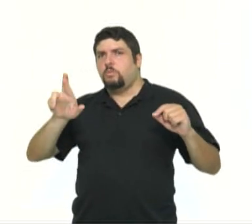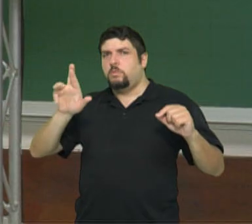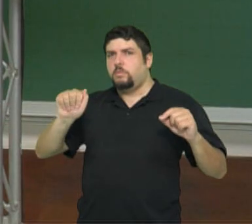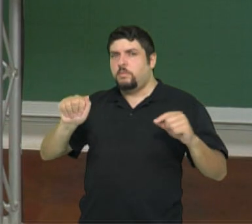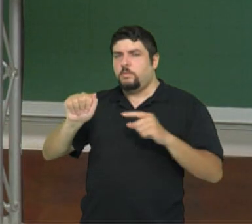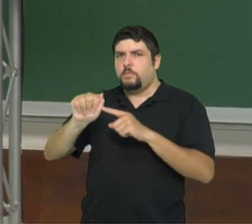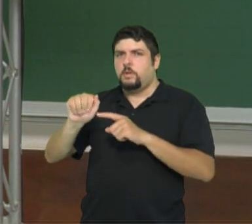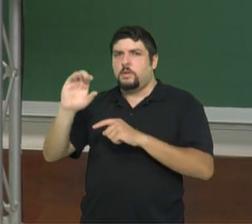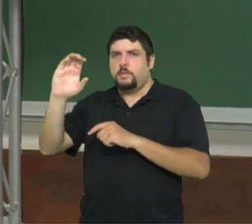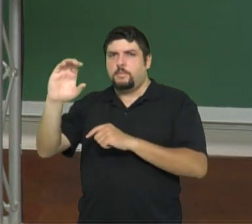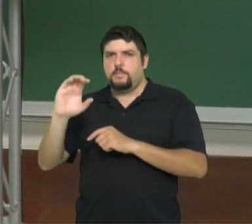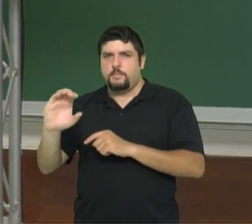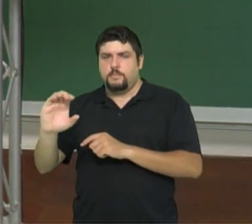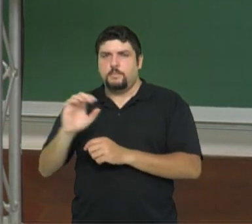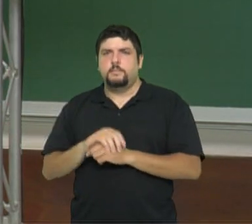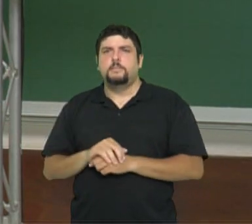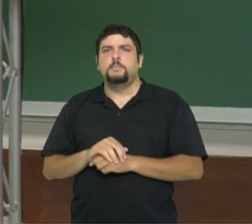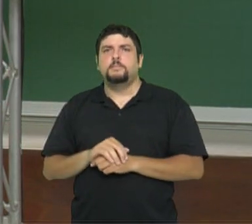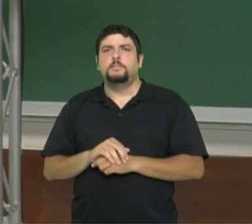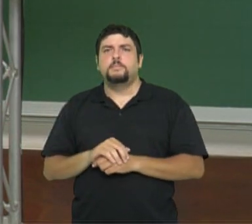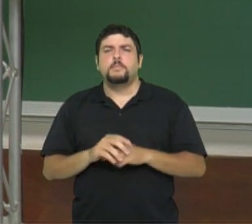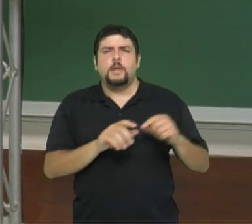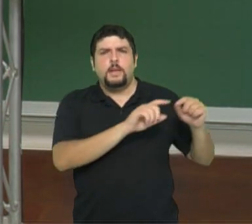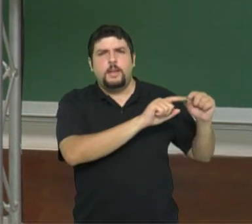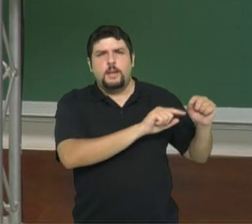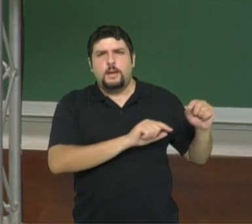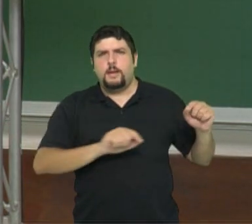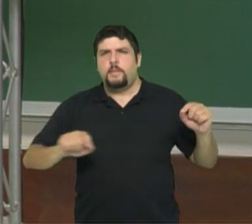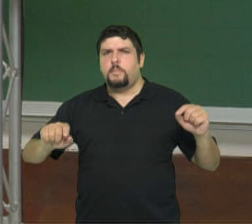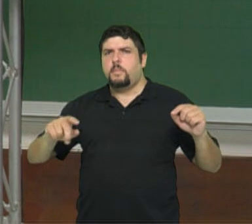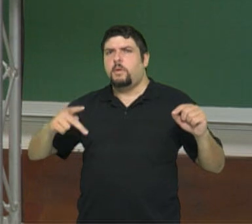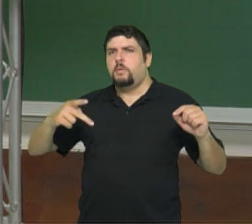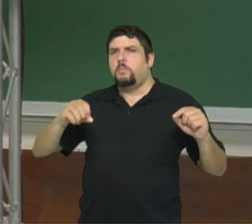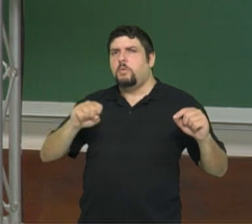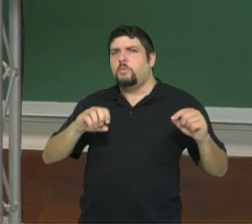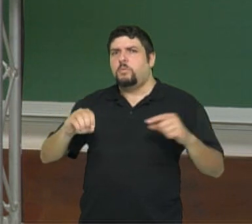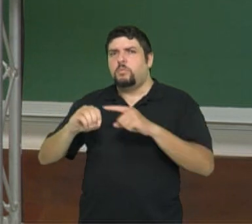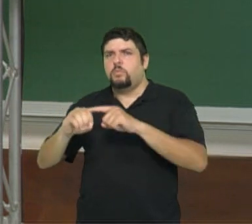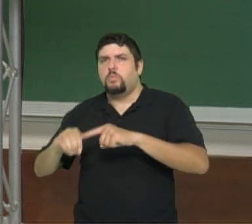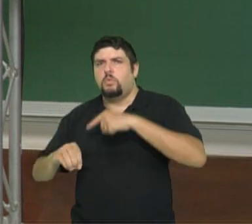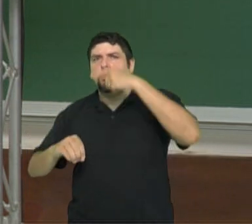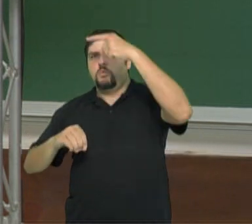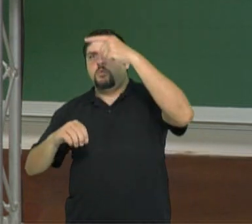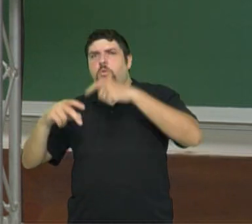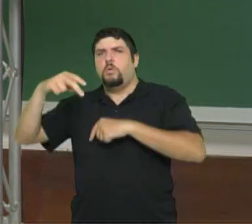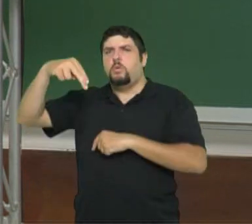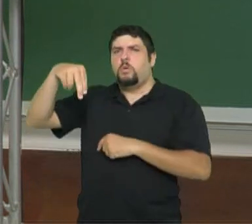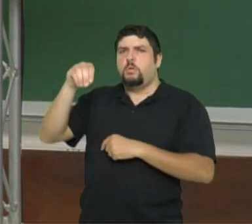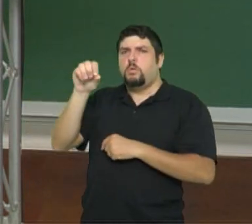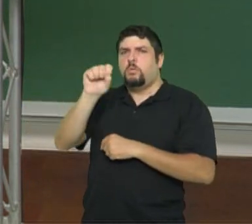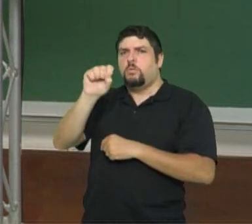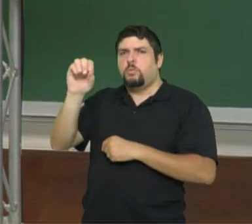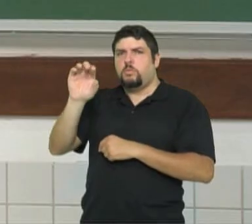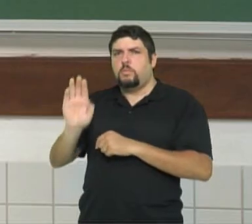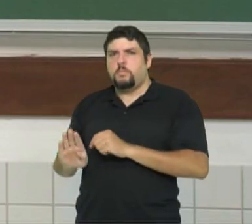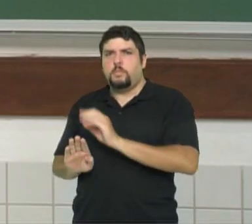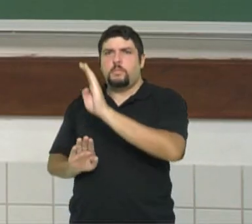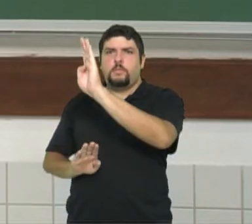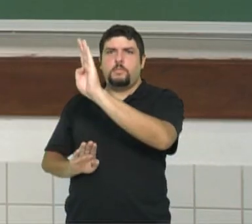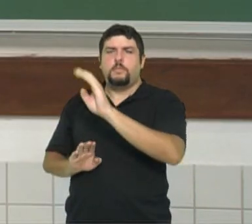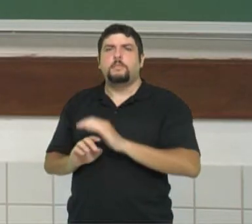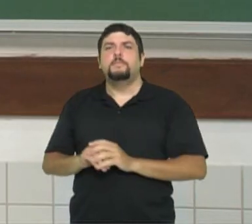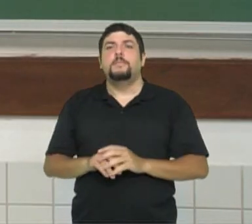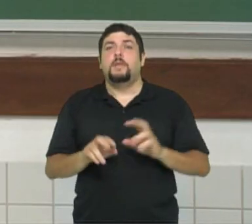C, letra C. E o posso rimou lá com o nosso. Por isso que ele é letra B. Espero que vocês